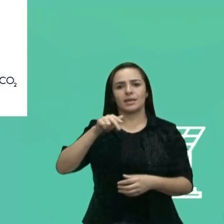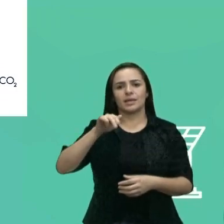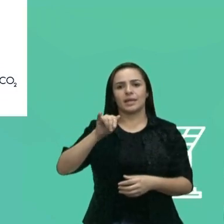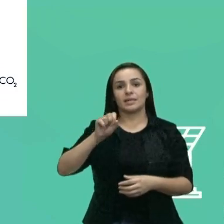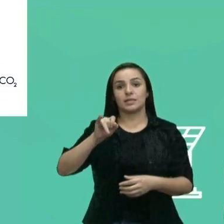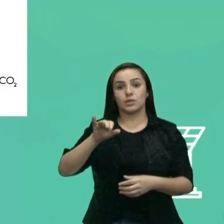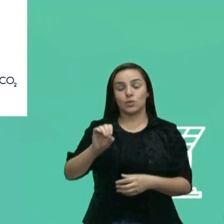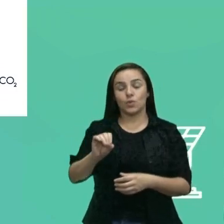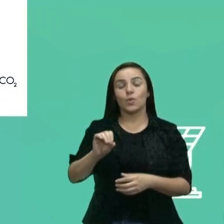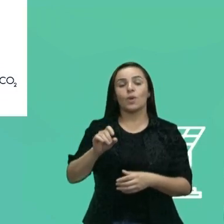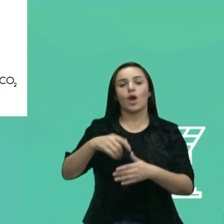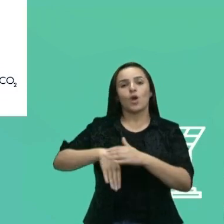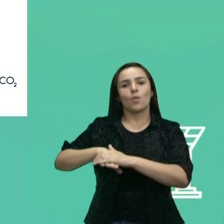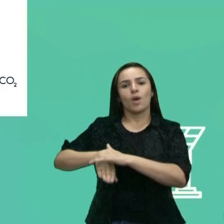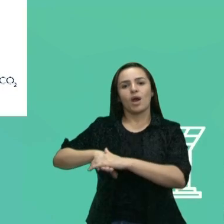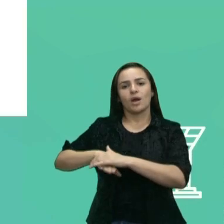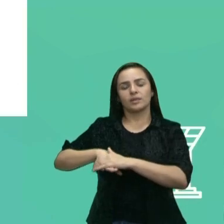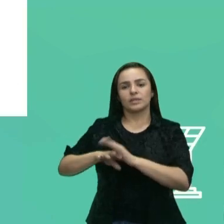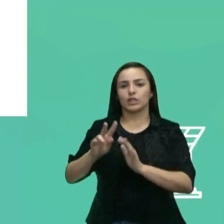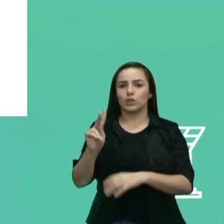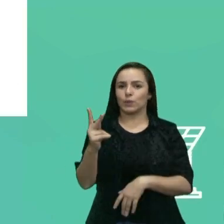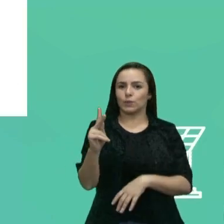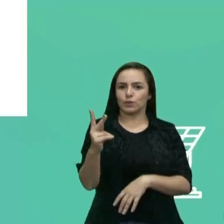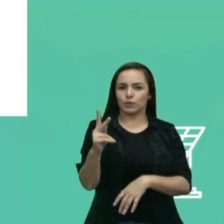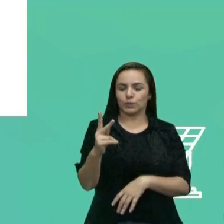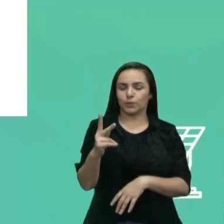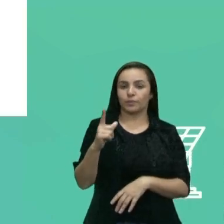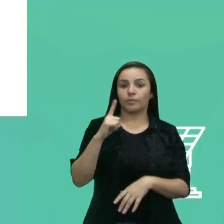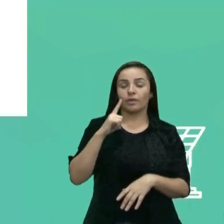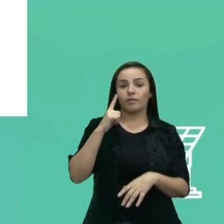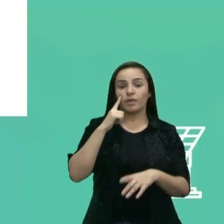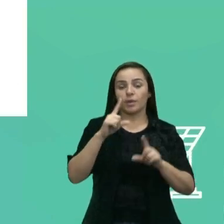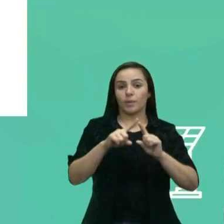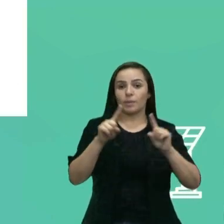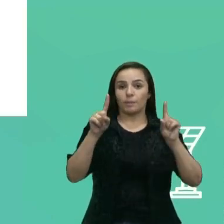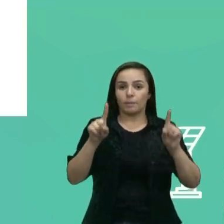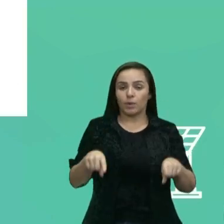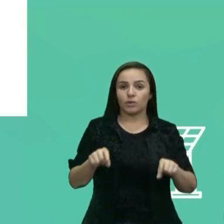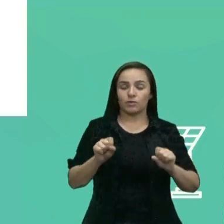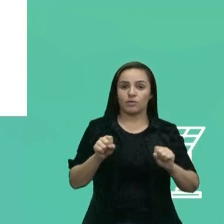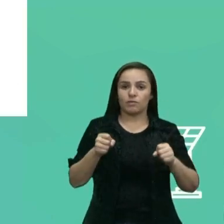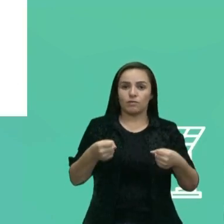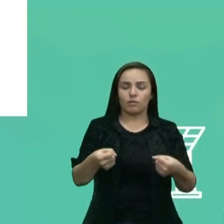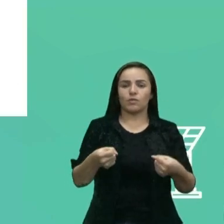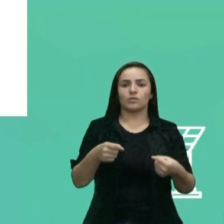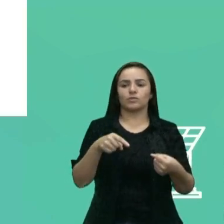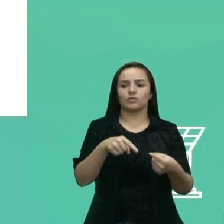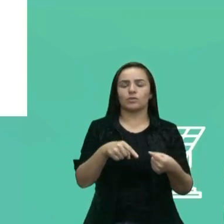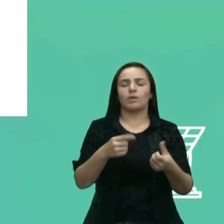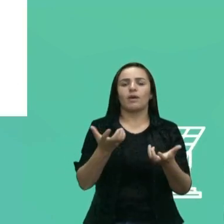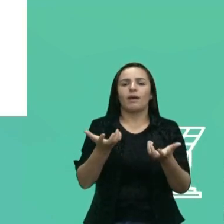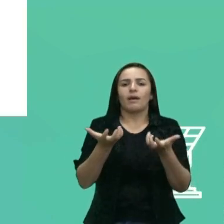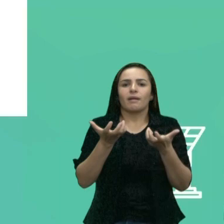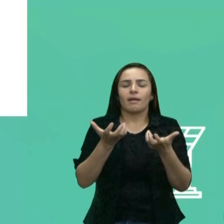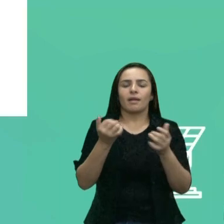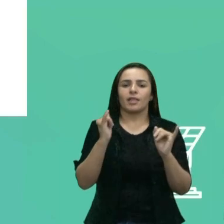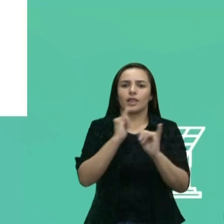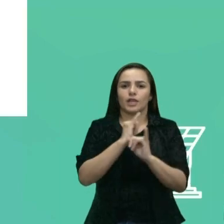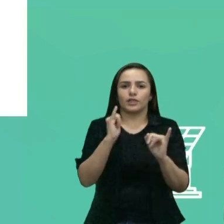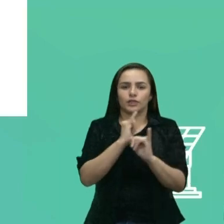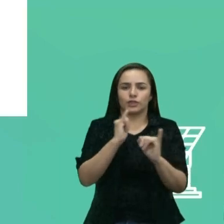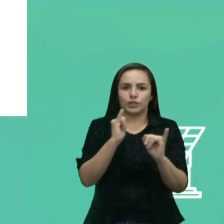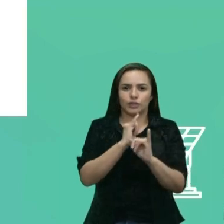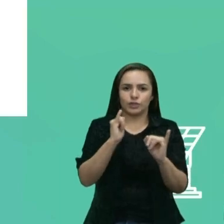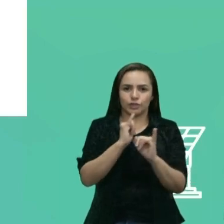hidrogênio. E o contexto desse projeto, como podem imaginar, é o esforço por uma transição energética que utilize o hidrogênio